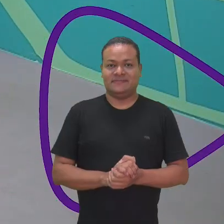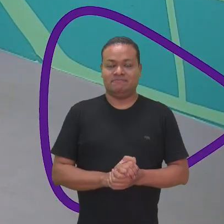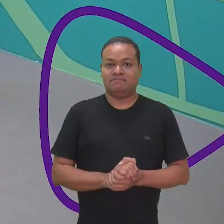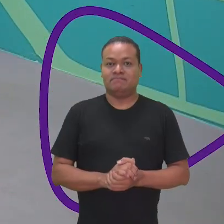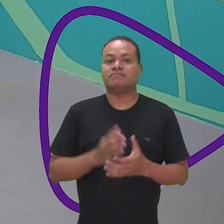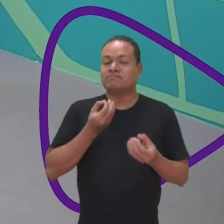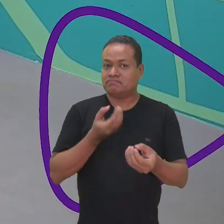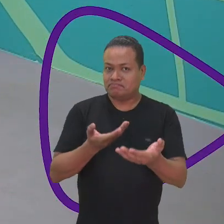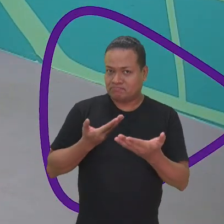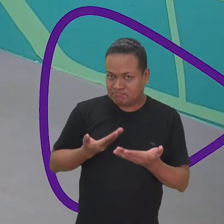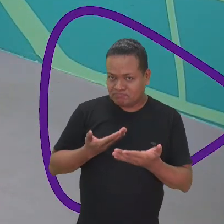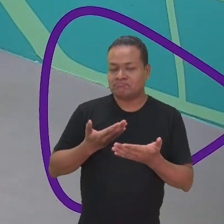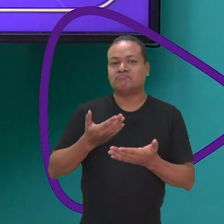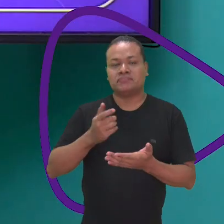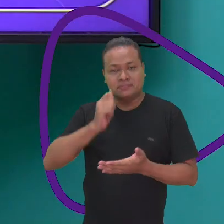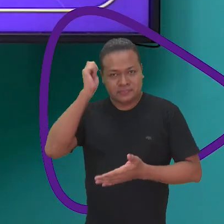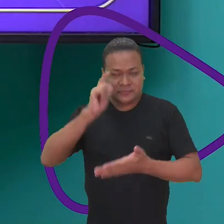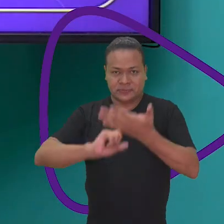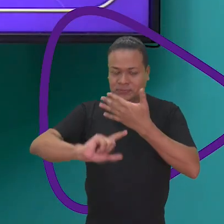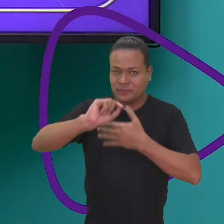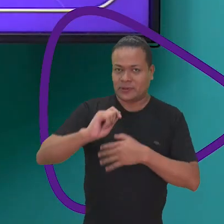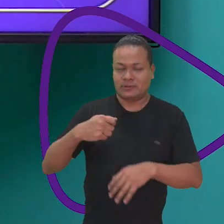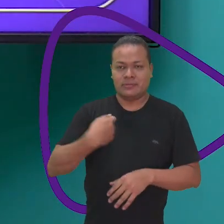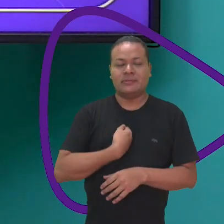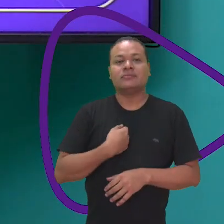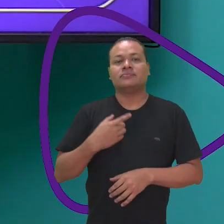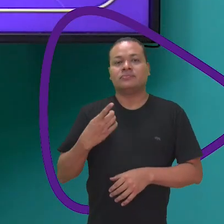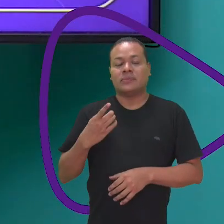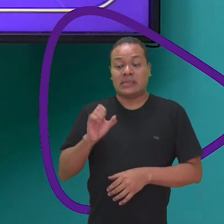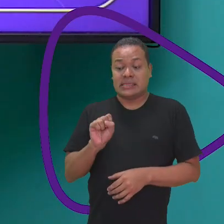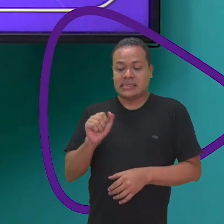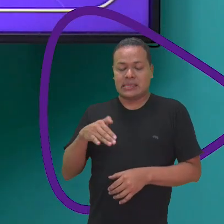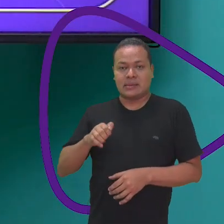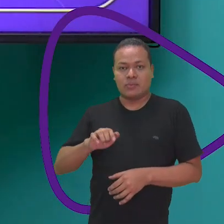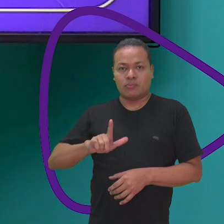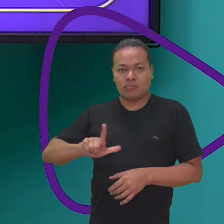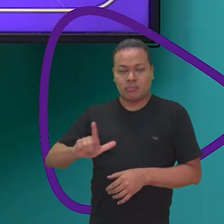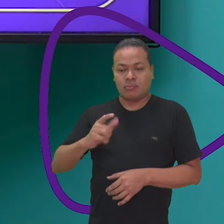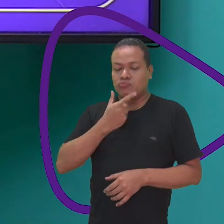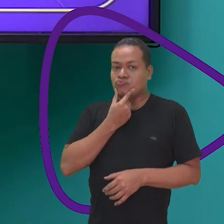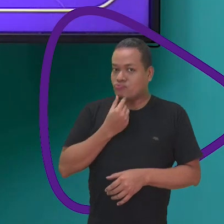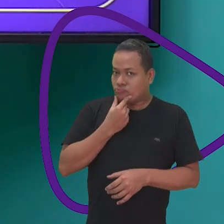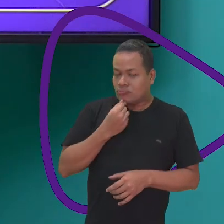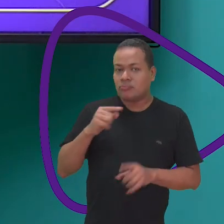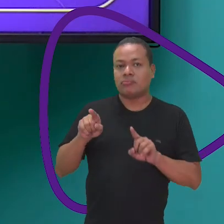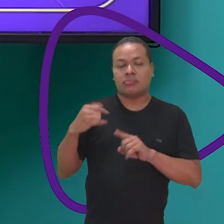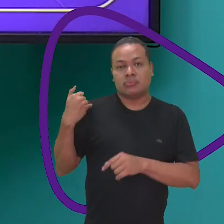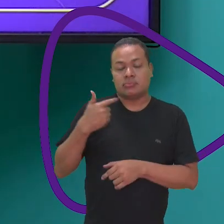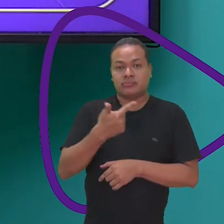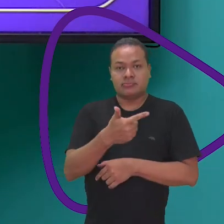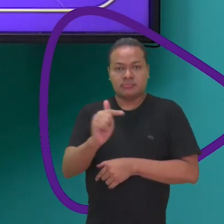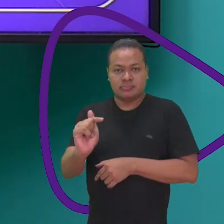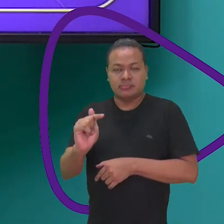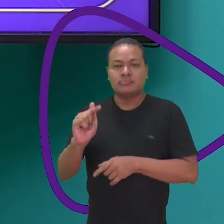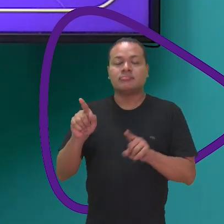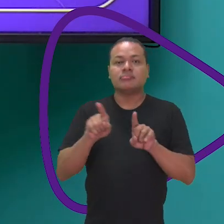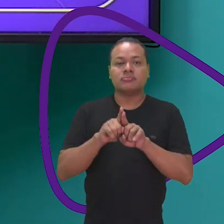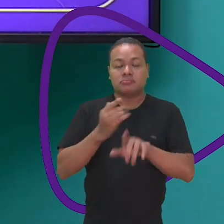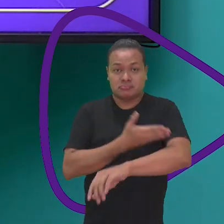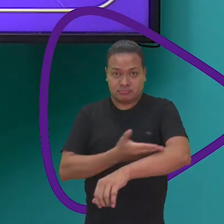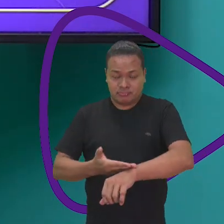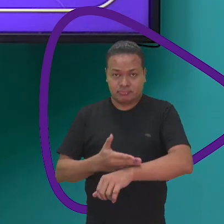Seja bem-vindo ao Preveste UEA. Eu sou o professor Samuel Costa, do sexo masculino, tenho 27 anos, sou